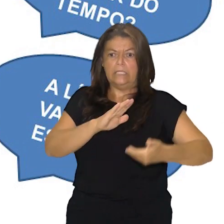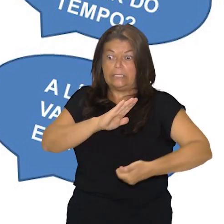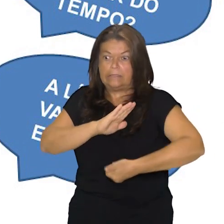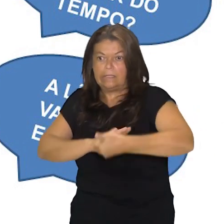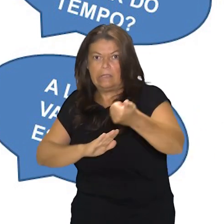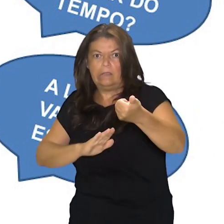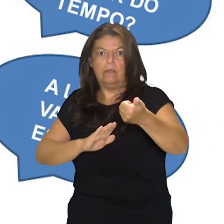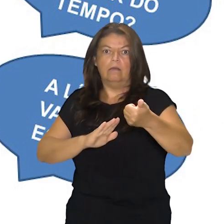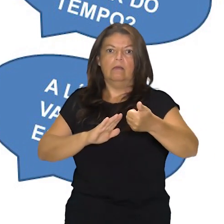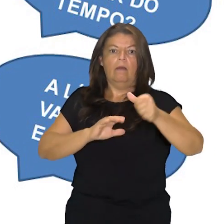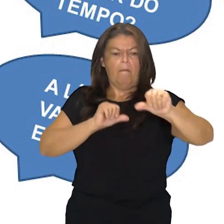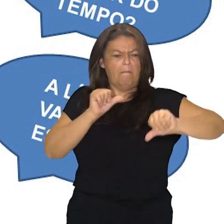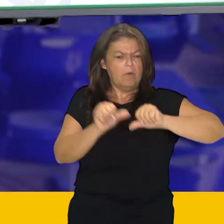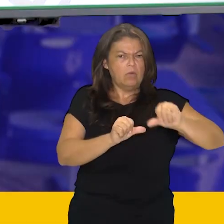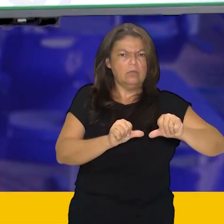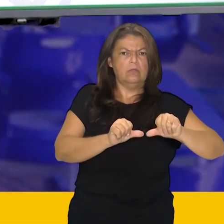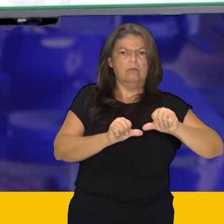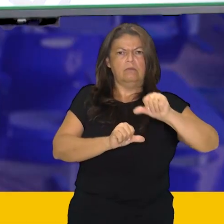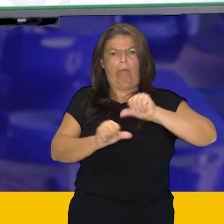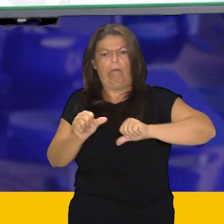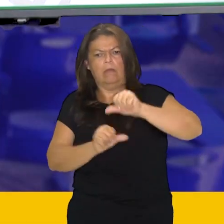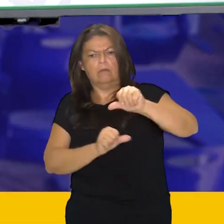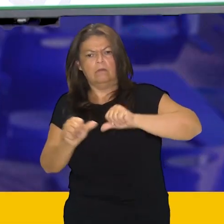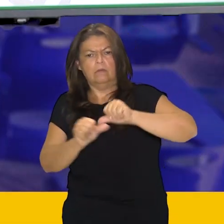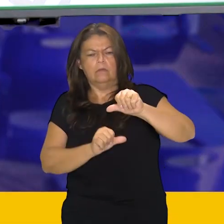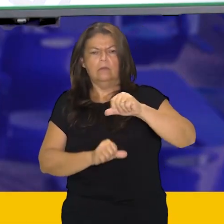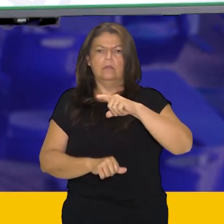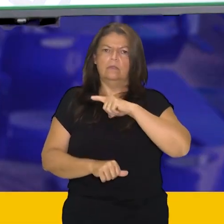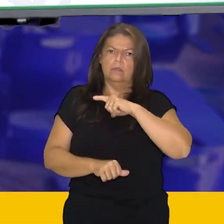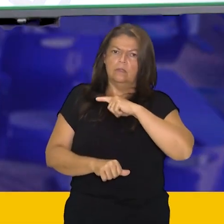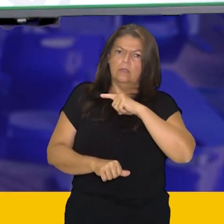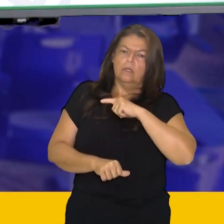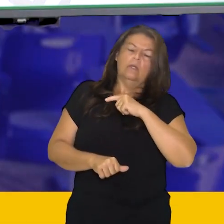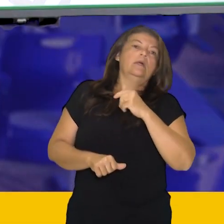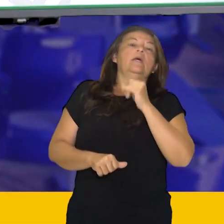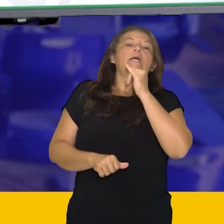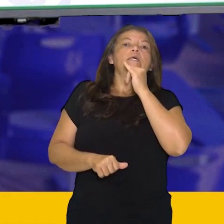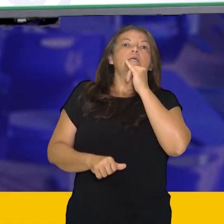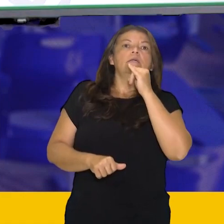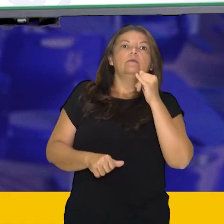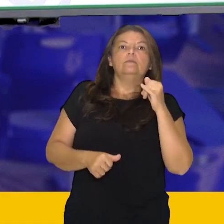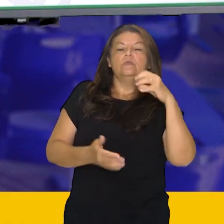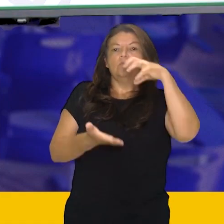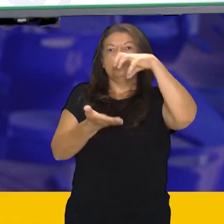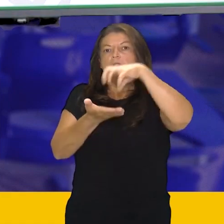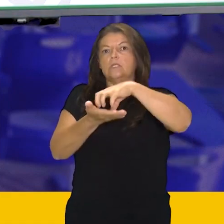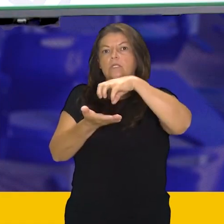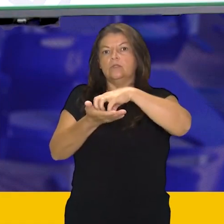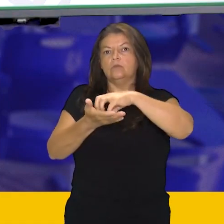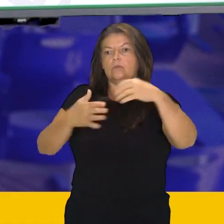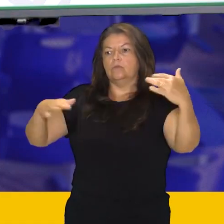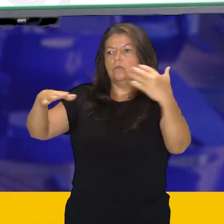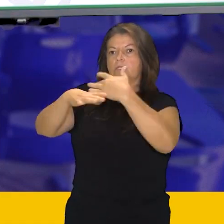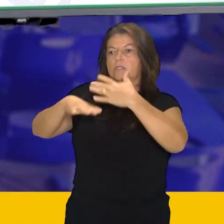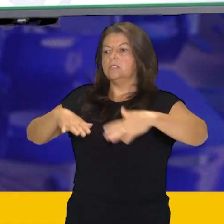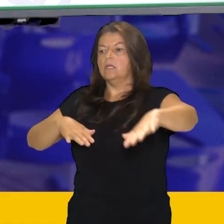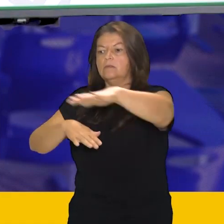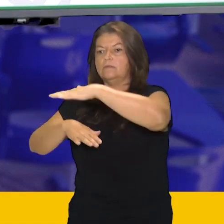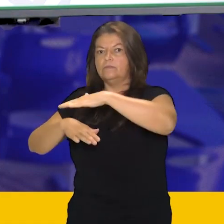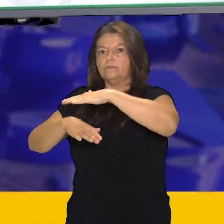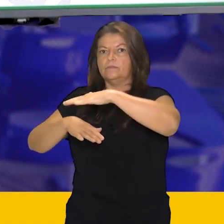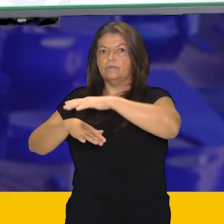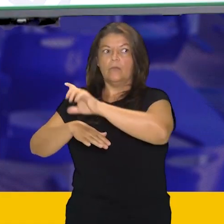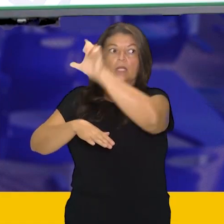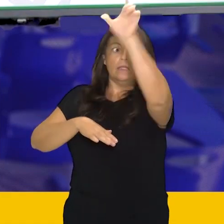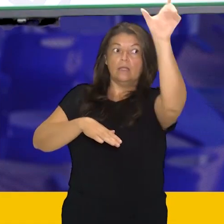utilizadas entre o centro urbano de uma cidade e os sítios que ficam aos